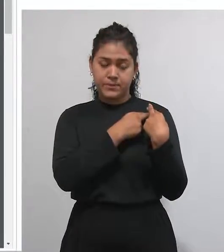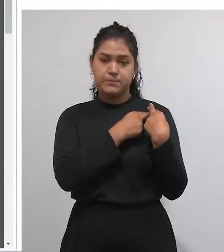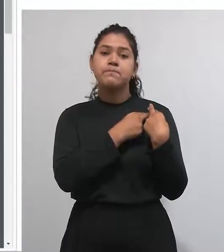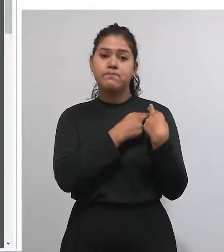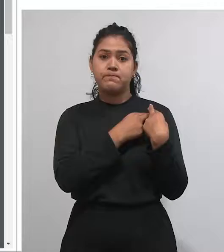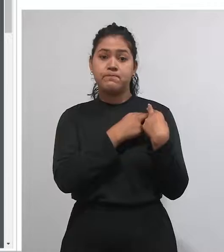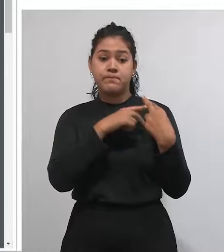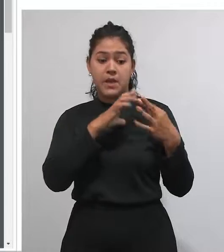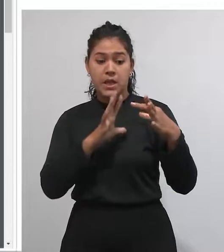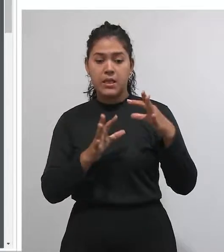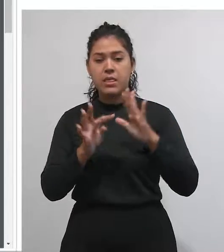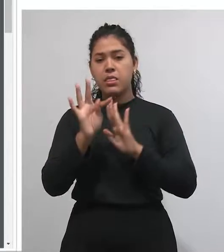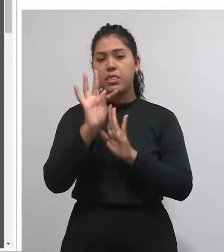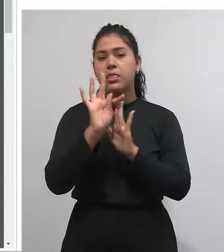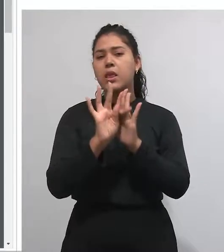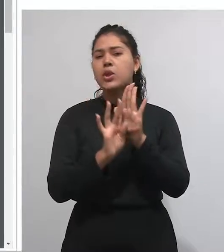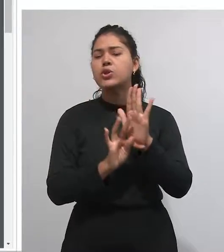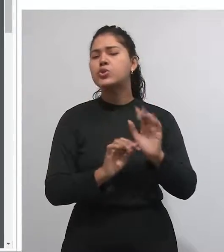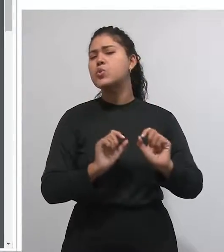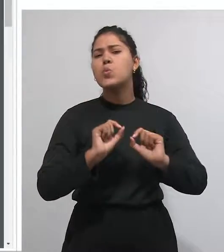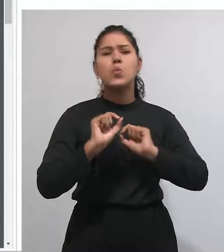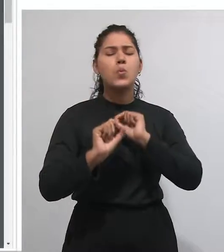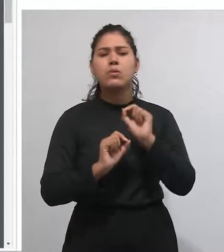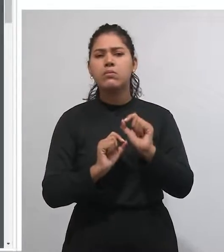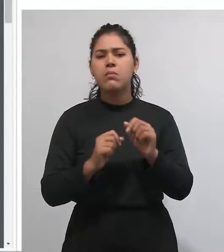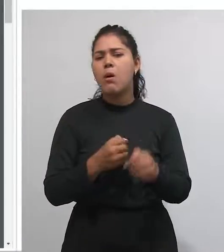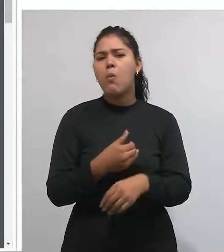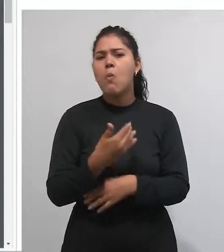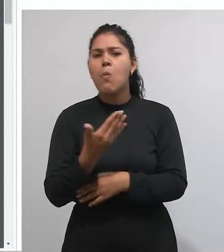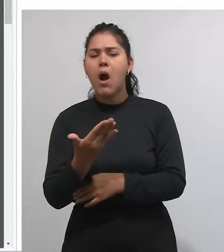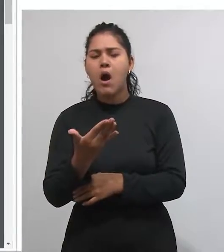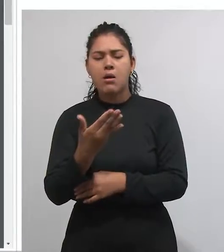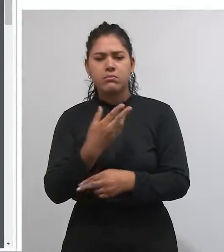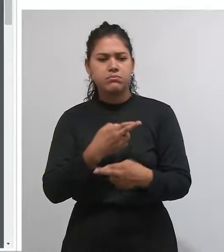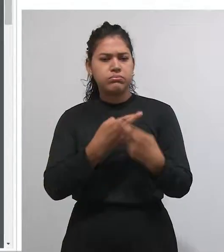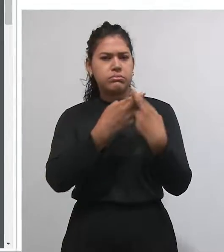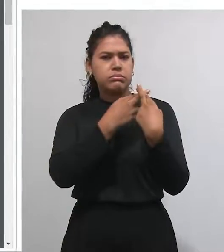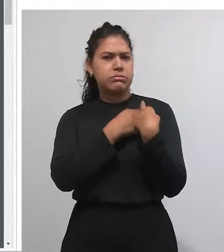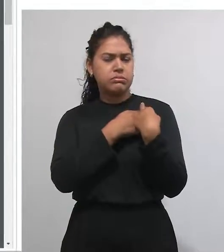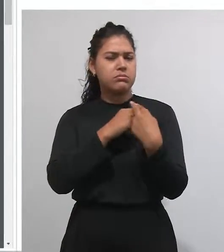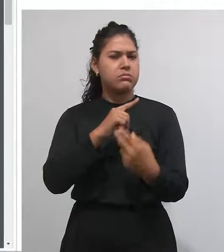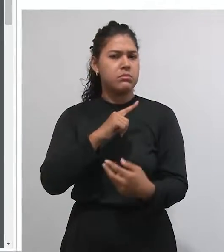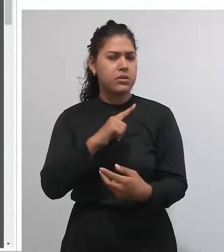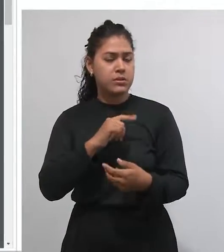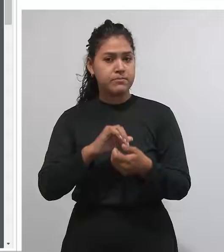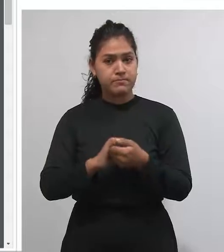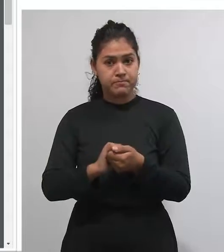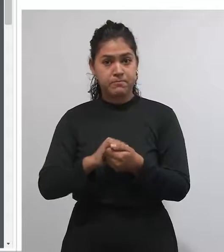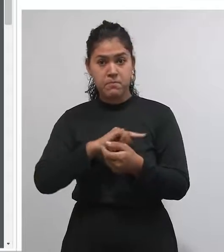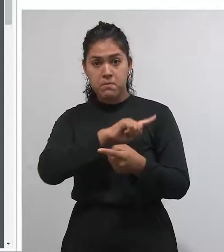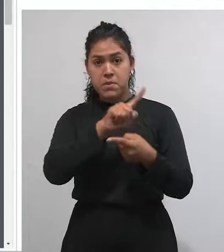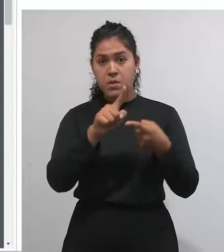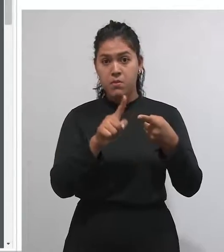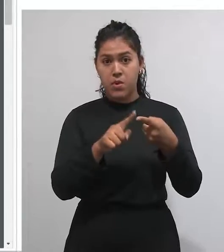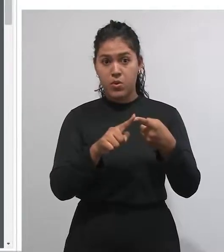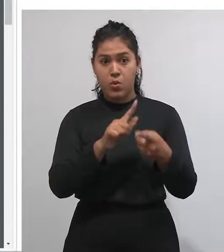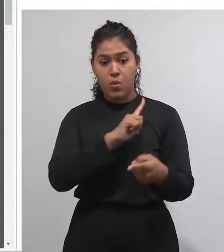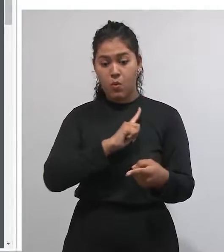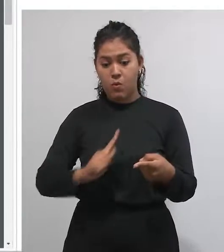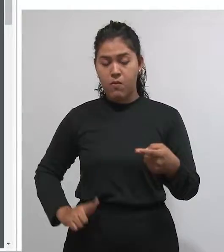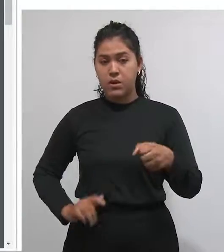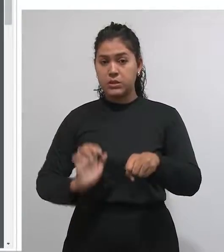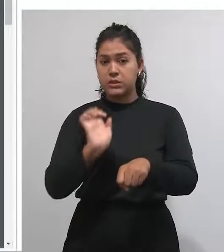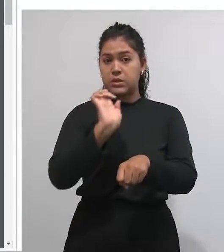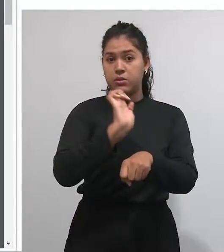de acordo com o texto constitucional, quais são as responsabilidades? Nós temos responsabilidades do governo estadual,